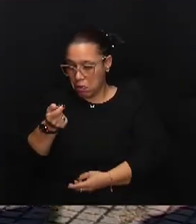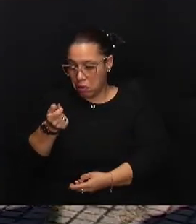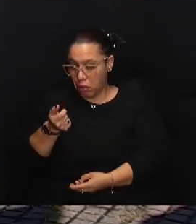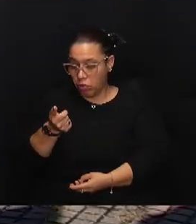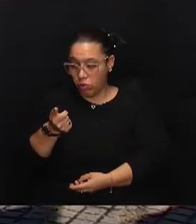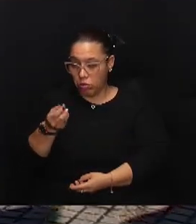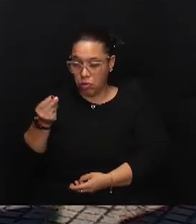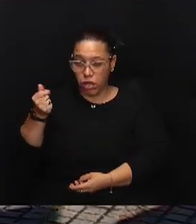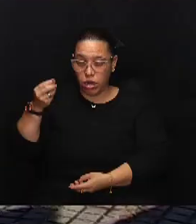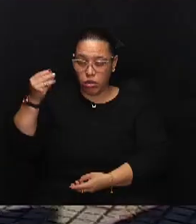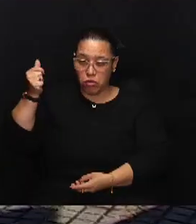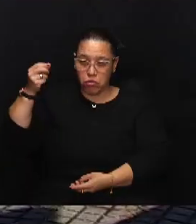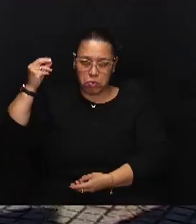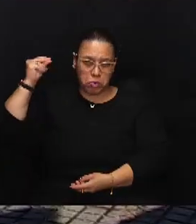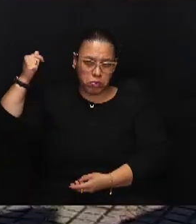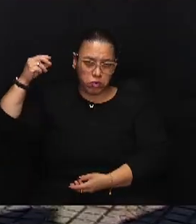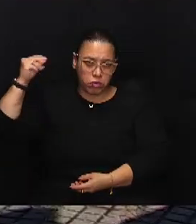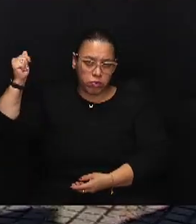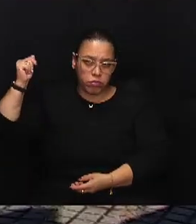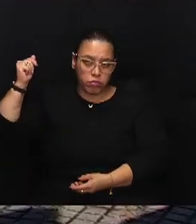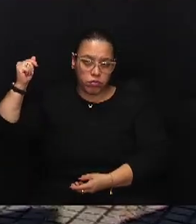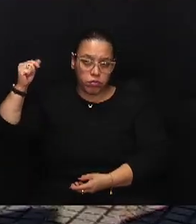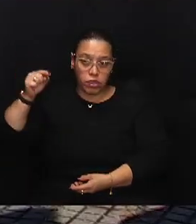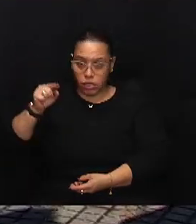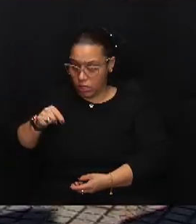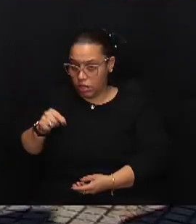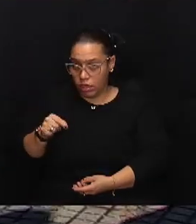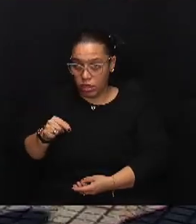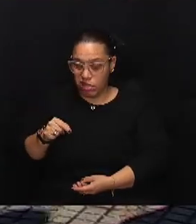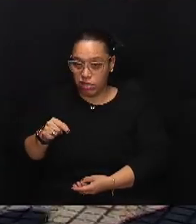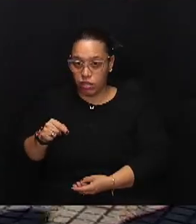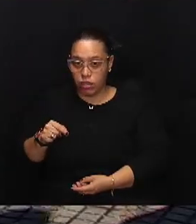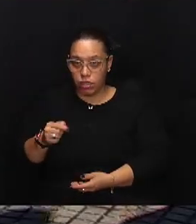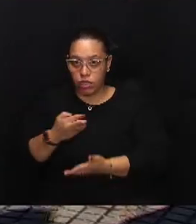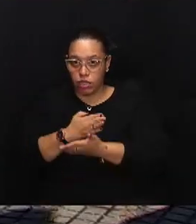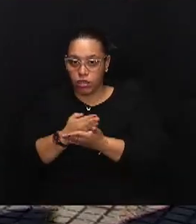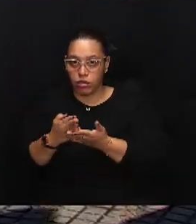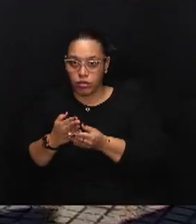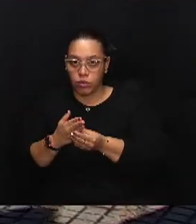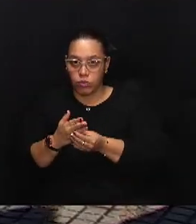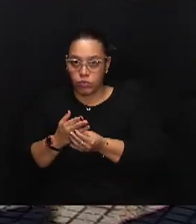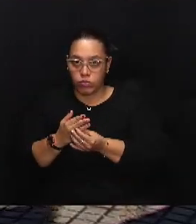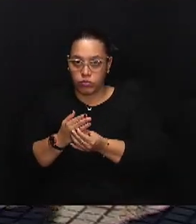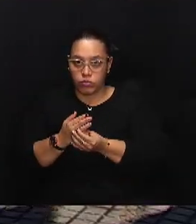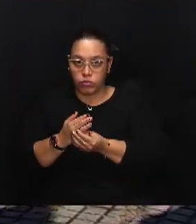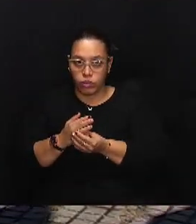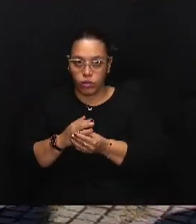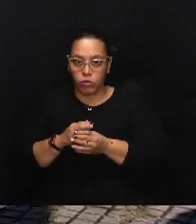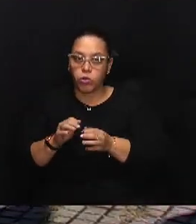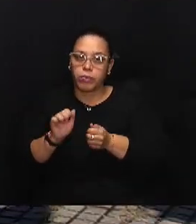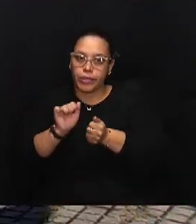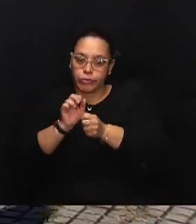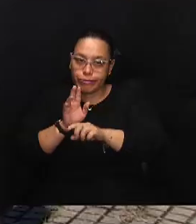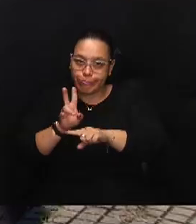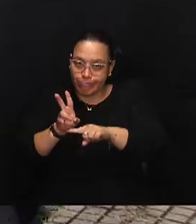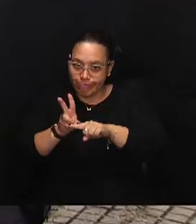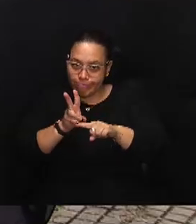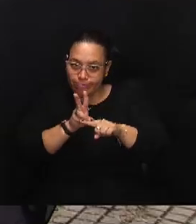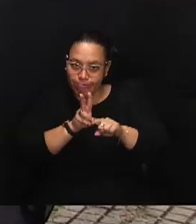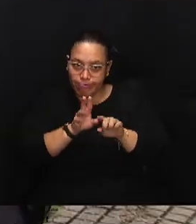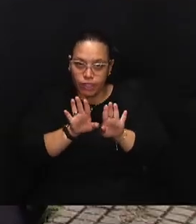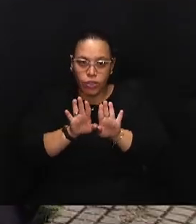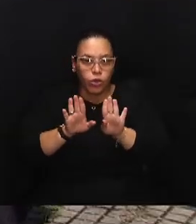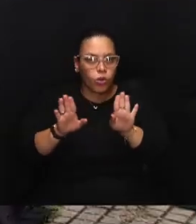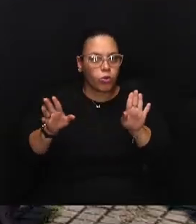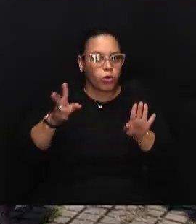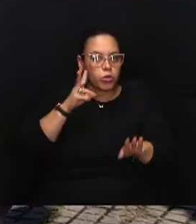mais antigo que esse, inclusive, esse aqui acabou sendo muito preservado. Então a gente pode ver a estética